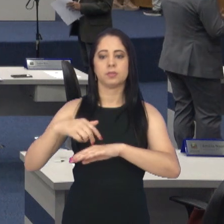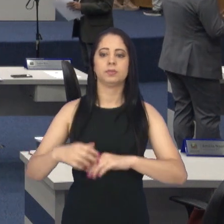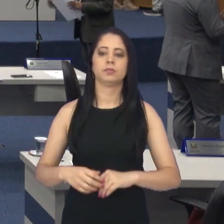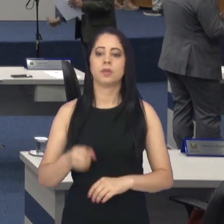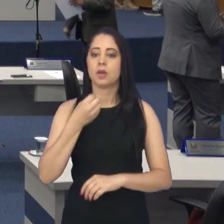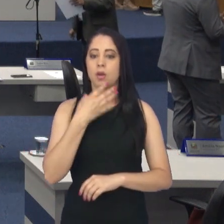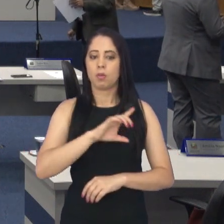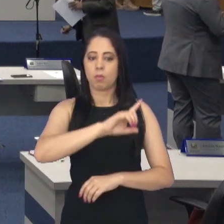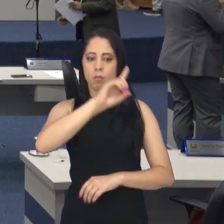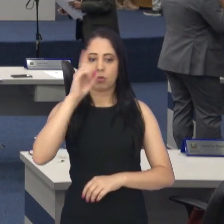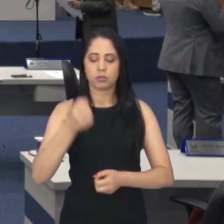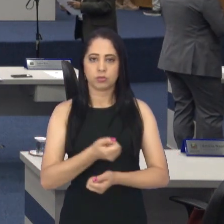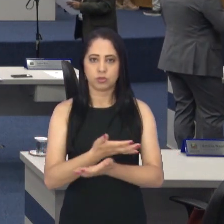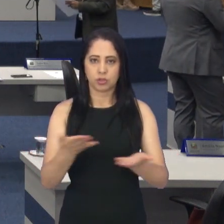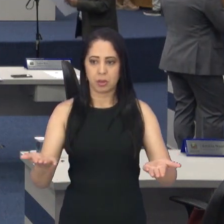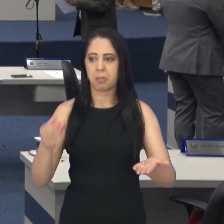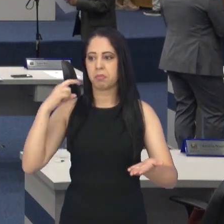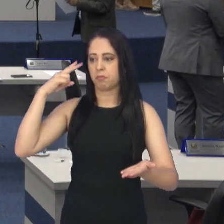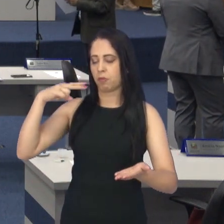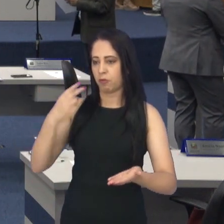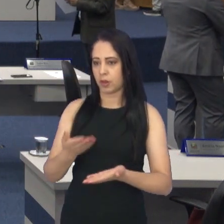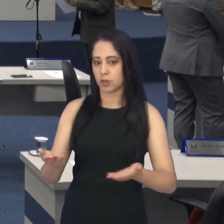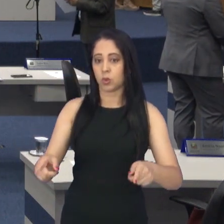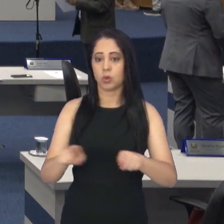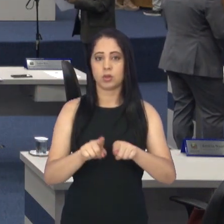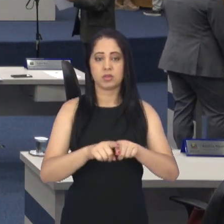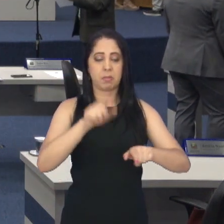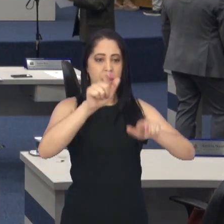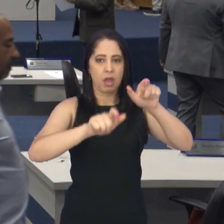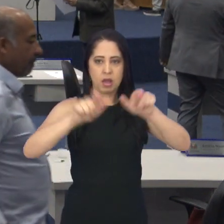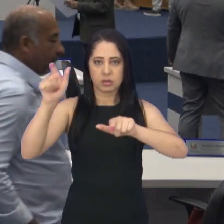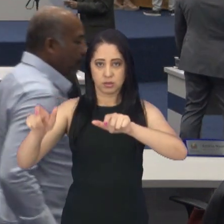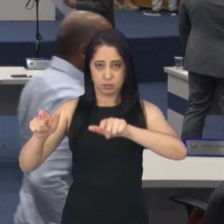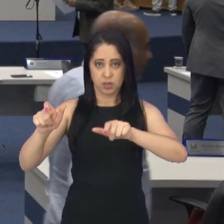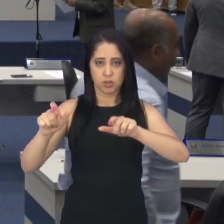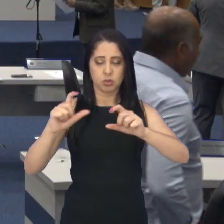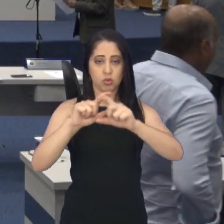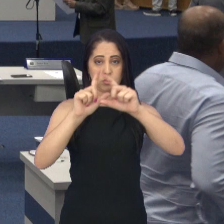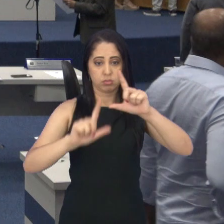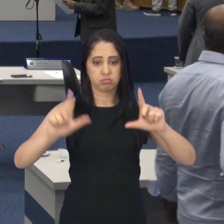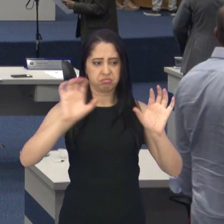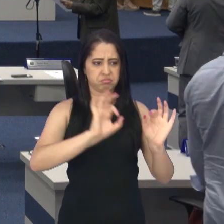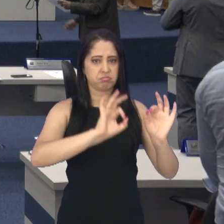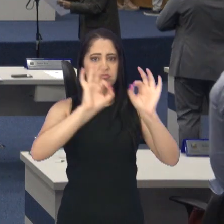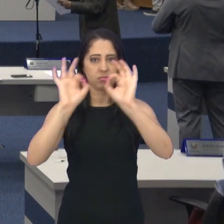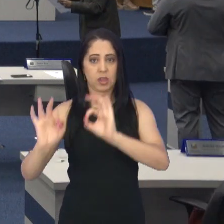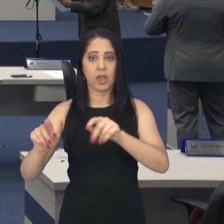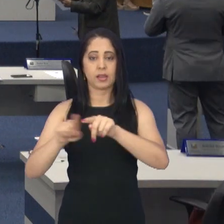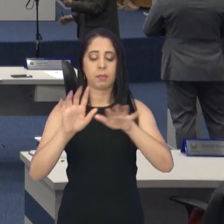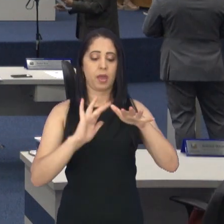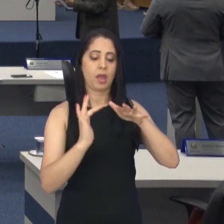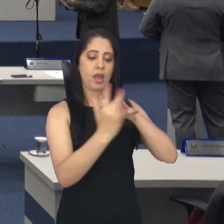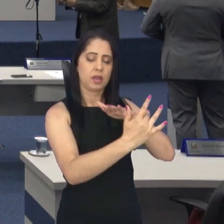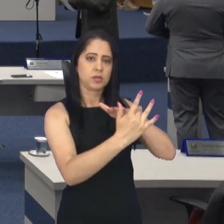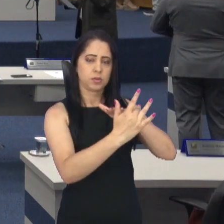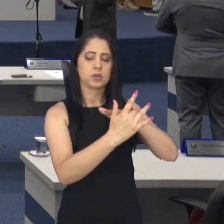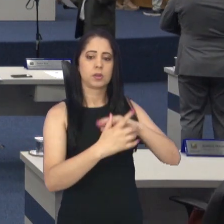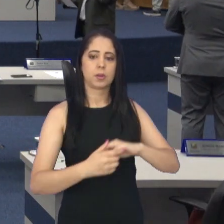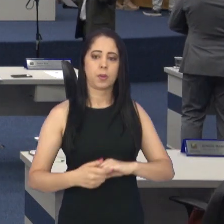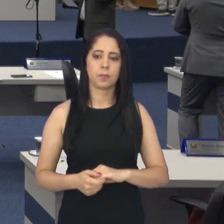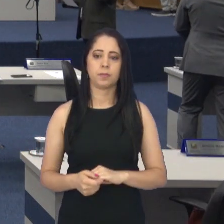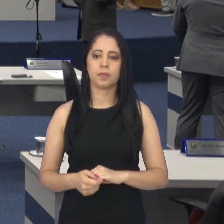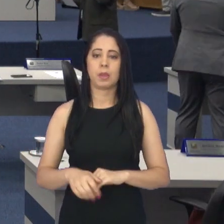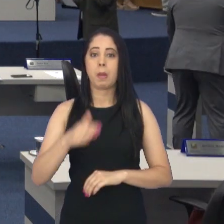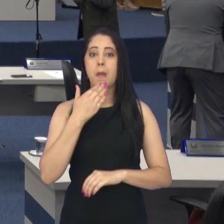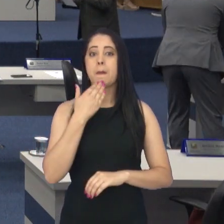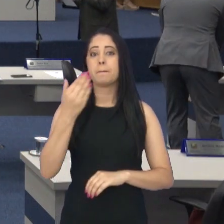bom dia aos vereadores, à população que nos acompanha pela TV Câmara, pelas redes sociais. Senhor presidente, solicito